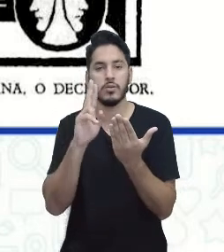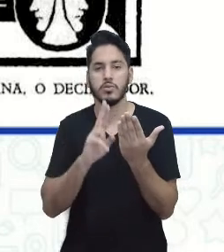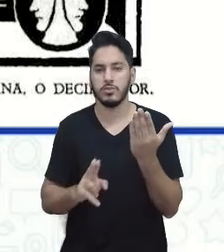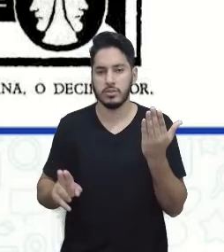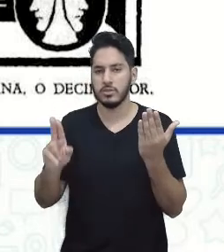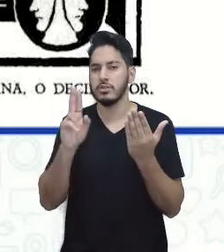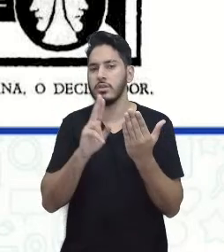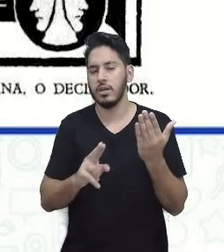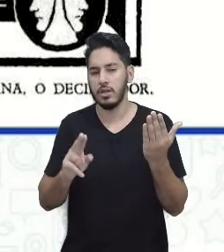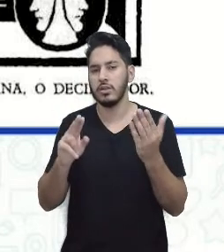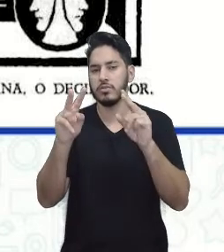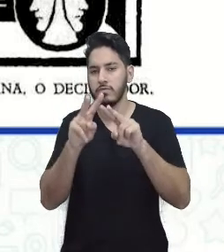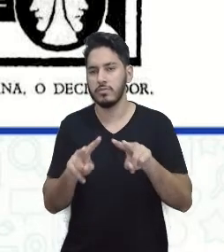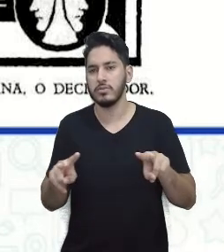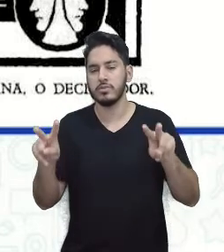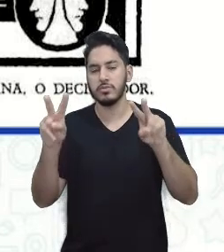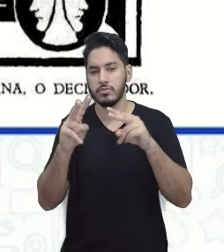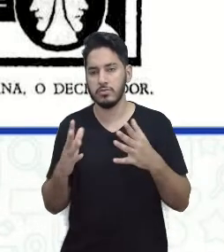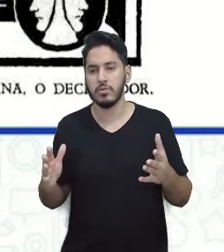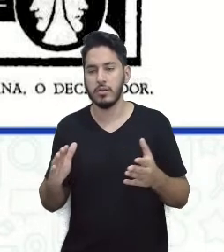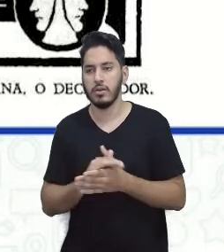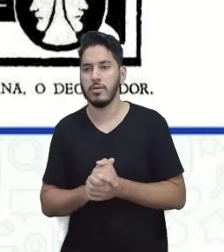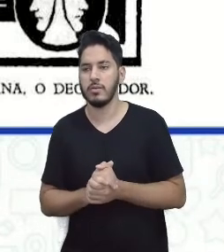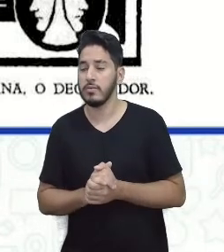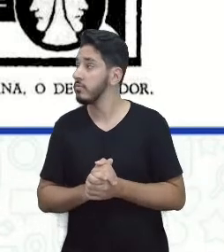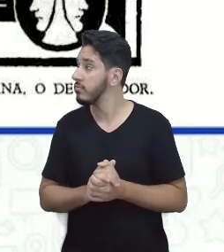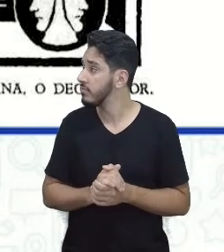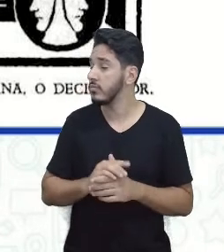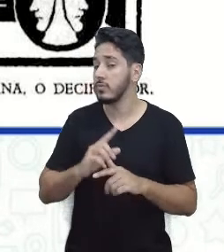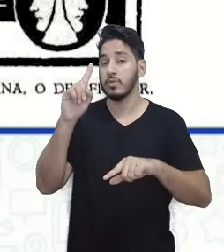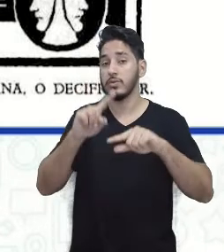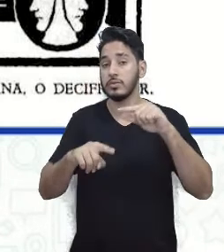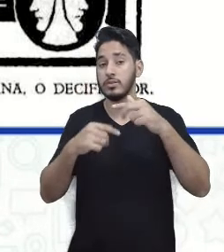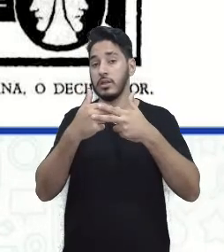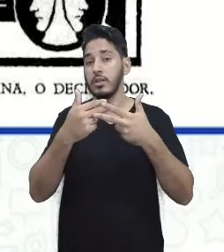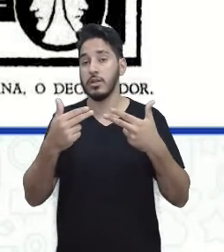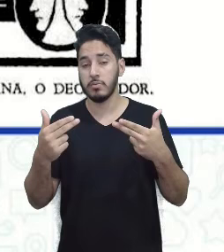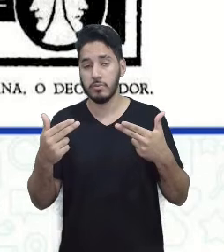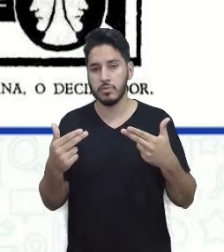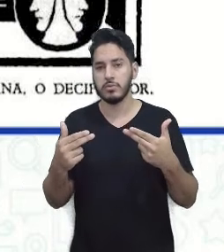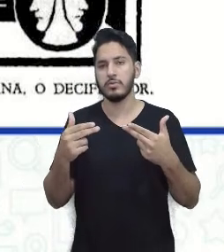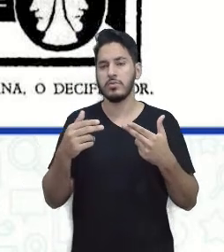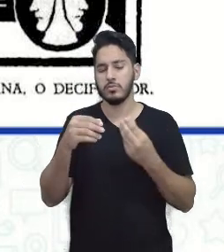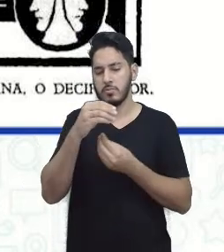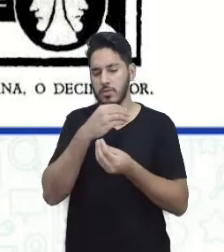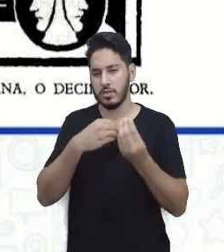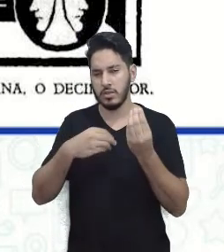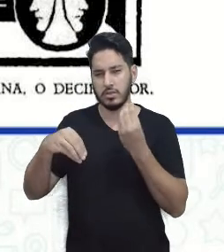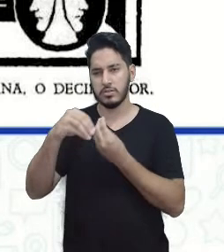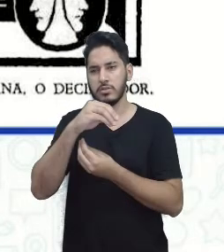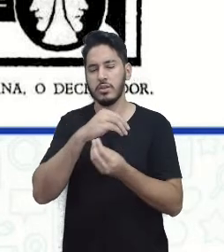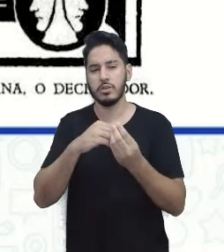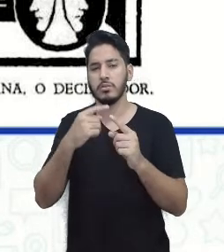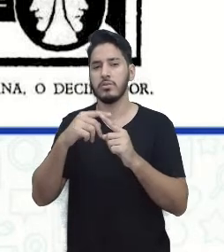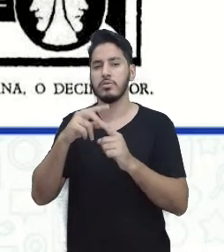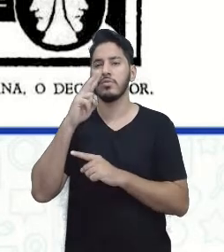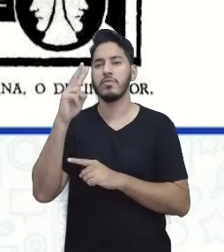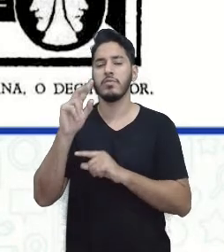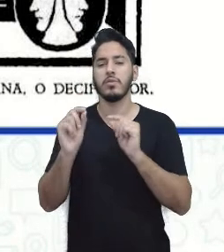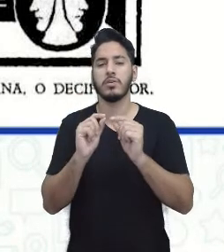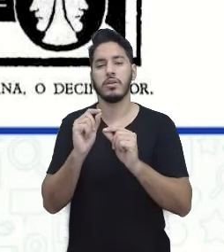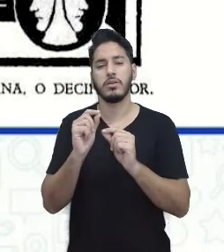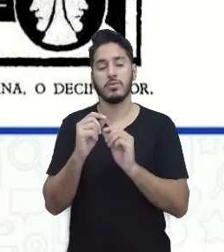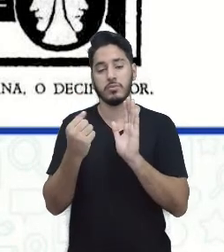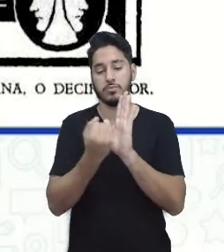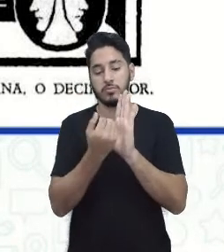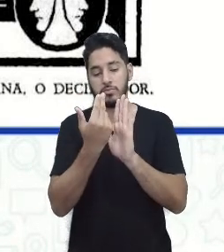na parte visual, né? Os elementos, né, elementos míticos, porque, como vocês veem, os brasões eles